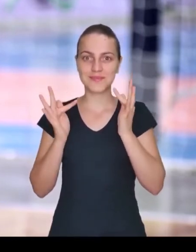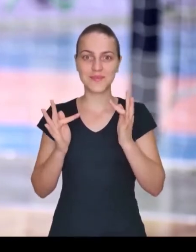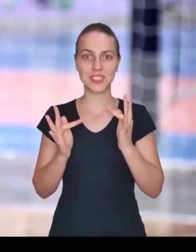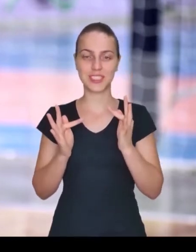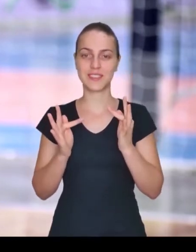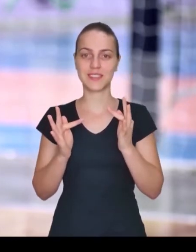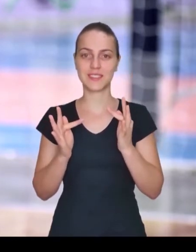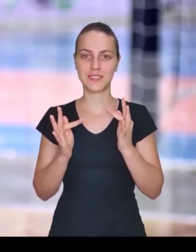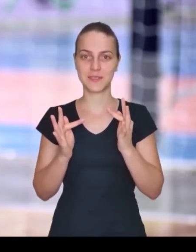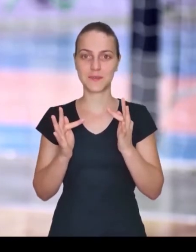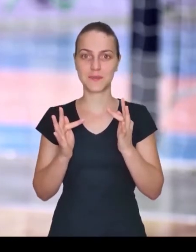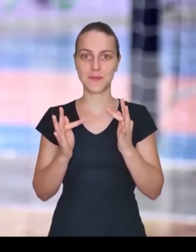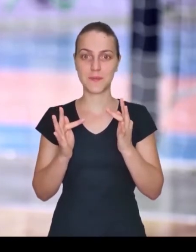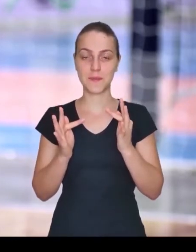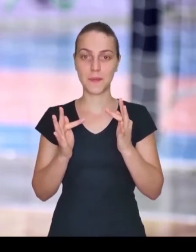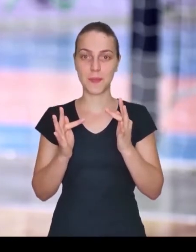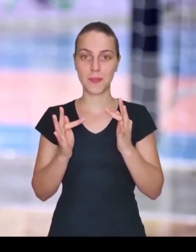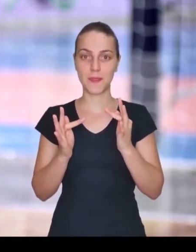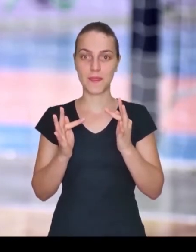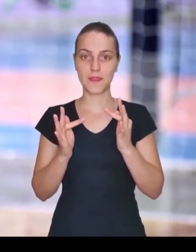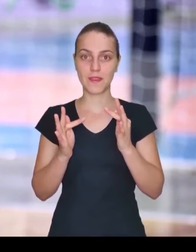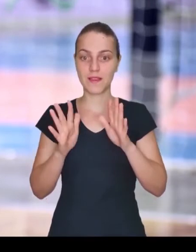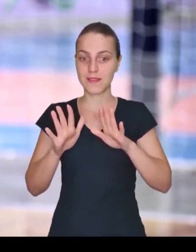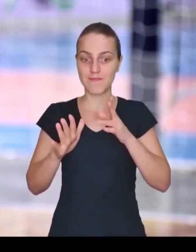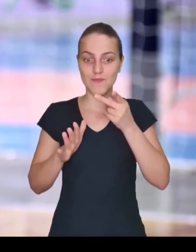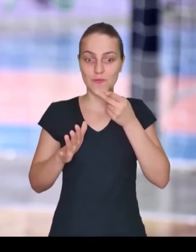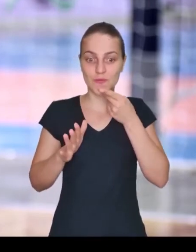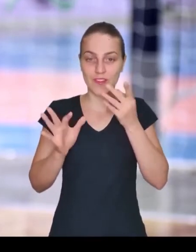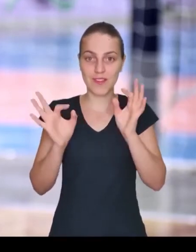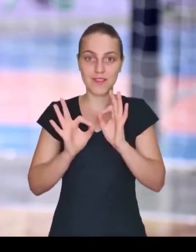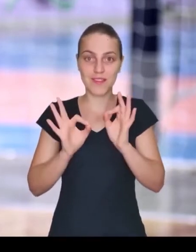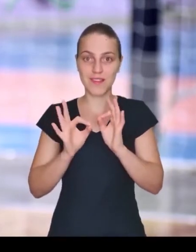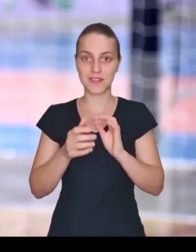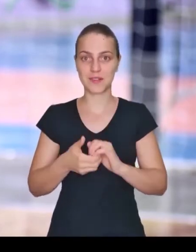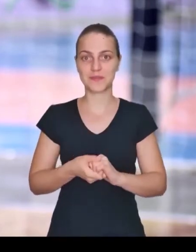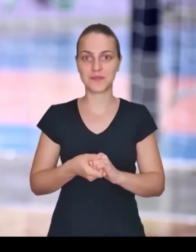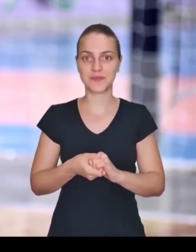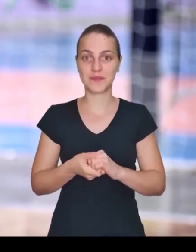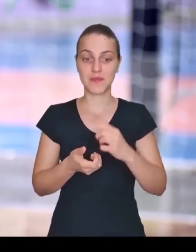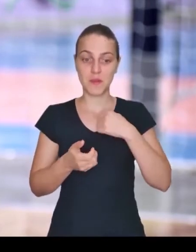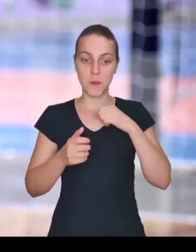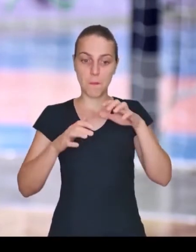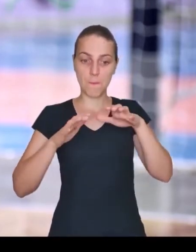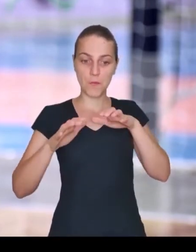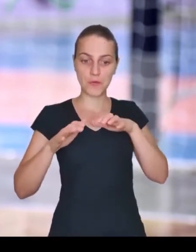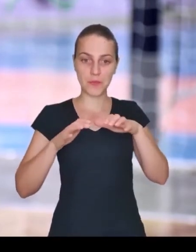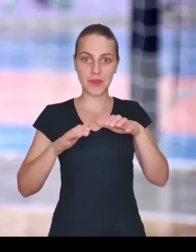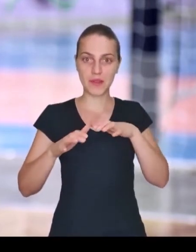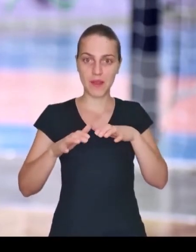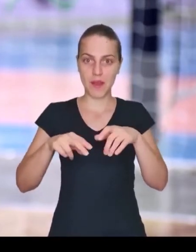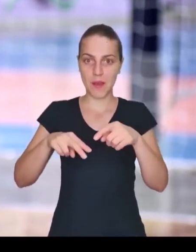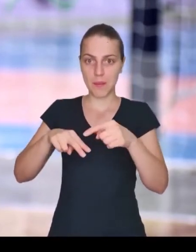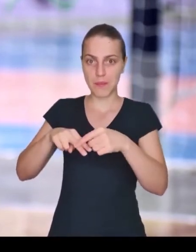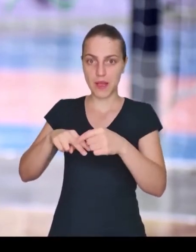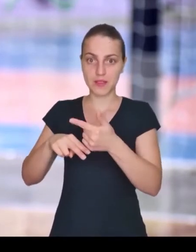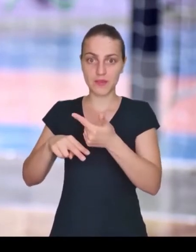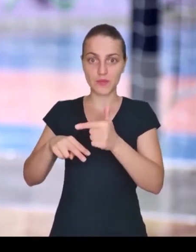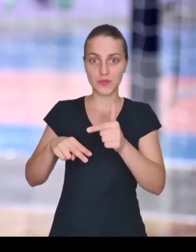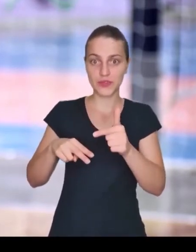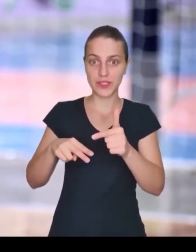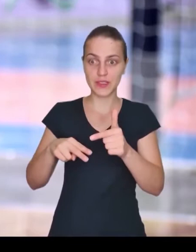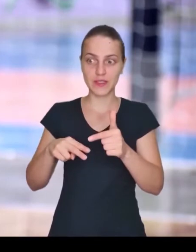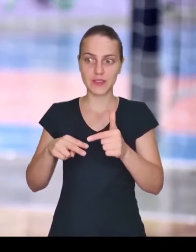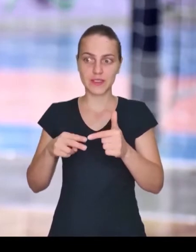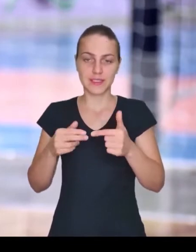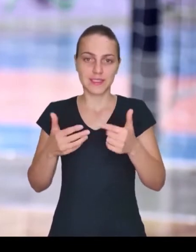fala. Para eu poder fazer um movimento de ataque, poder deslocar na quadra sem ter uma perna, para mim é algo muito significativo. Lógico, eu estou